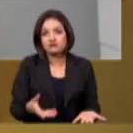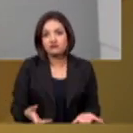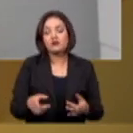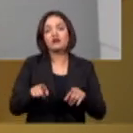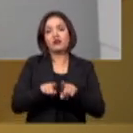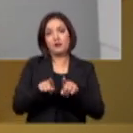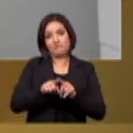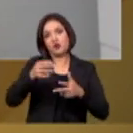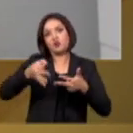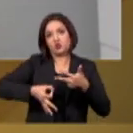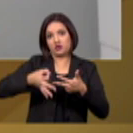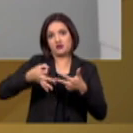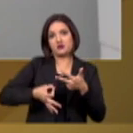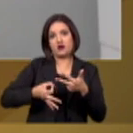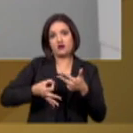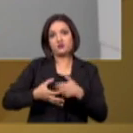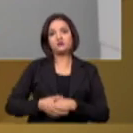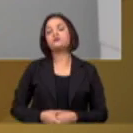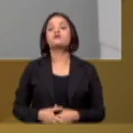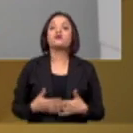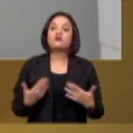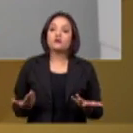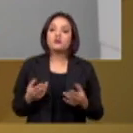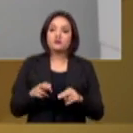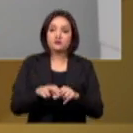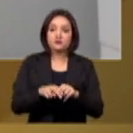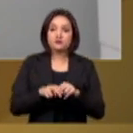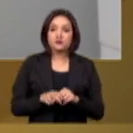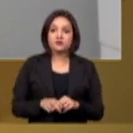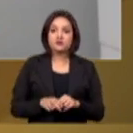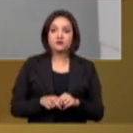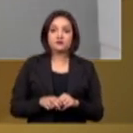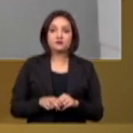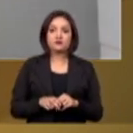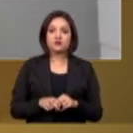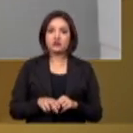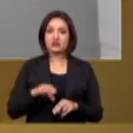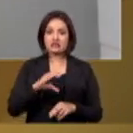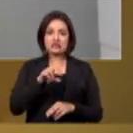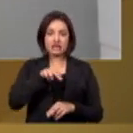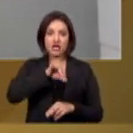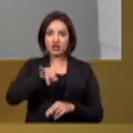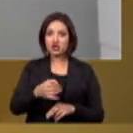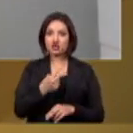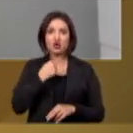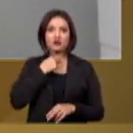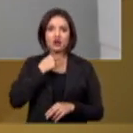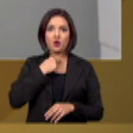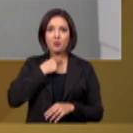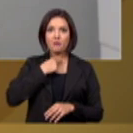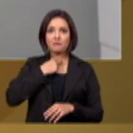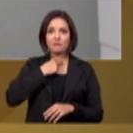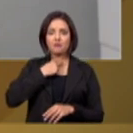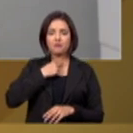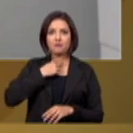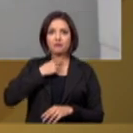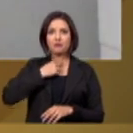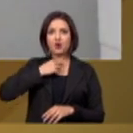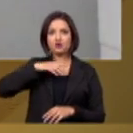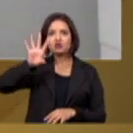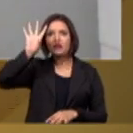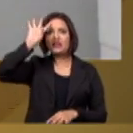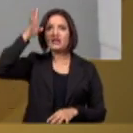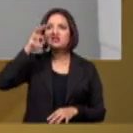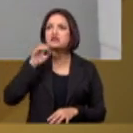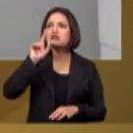asus do poder judiciário nesse sentido não poderiam ser idiotas e deliberar sobre a validade sob